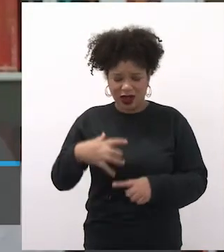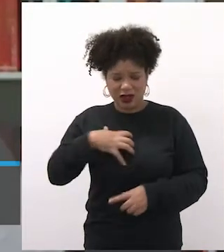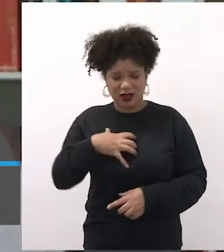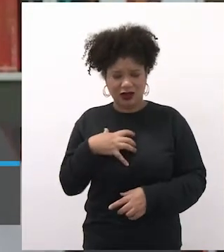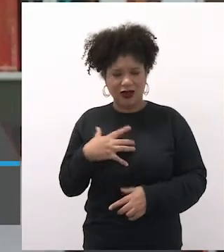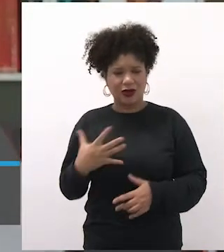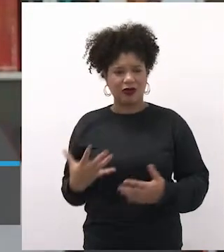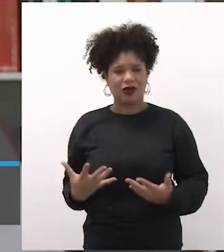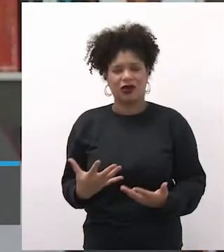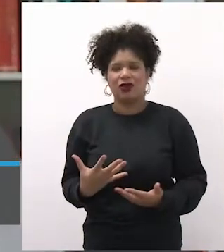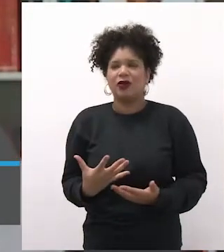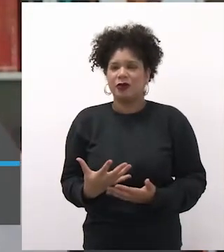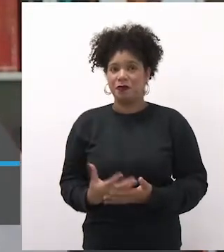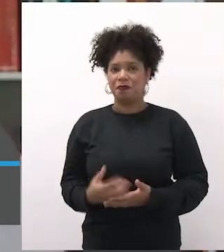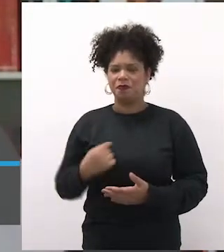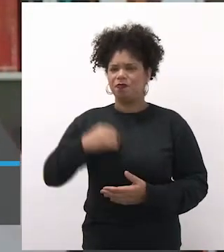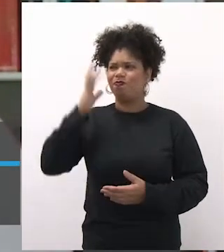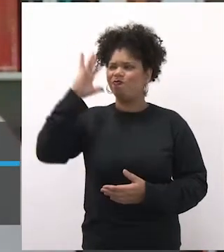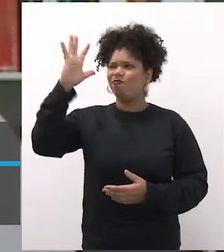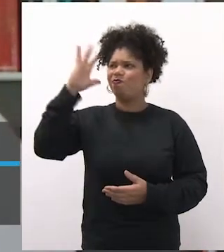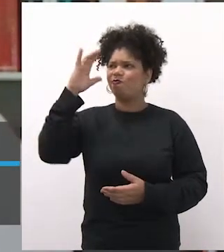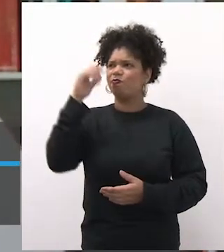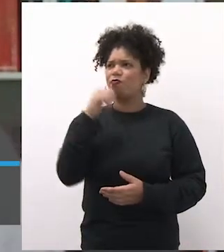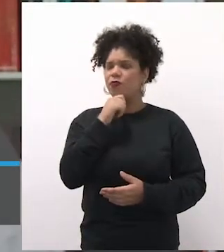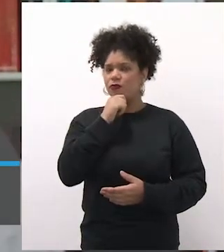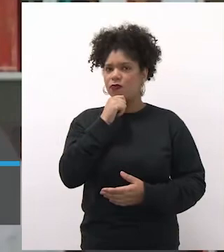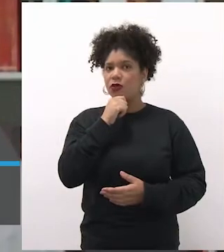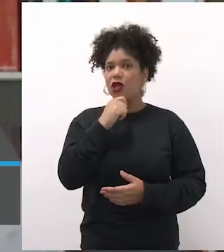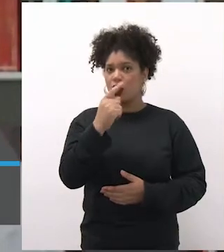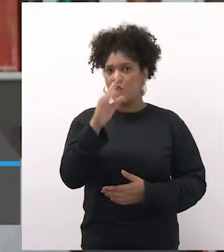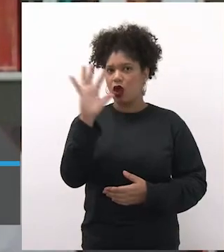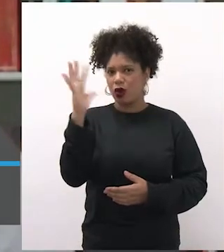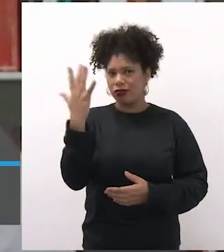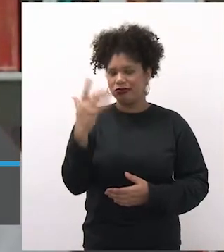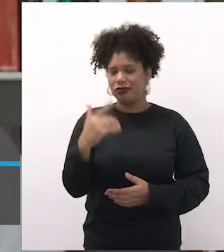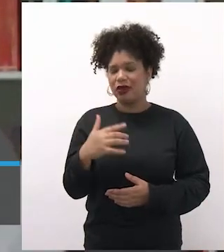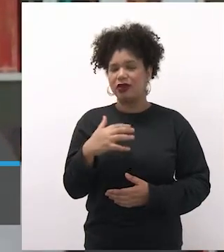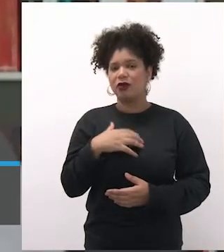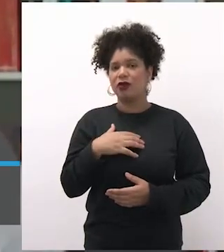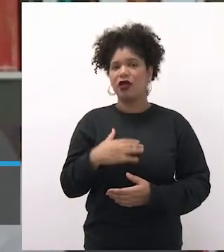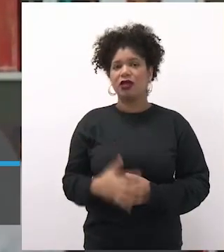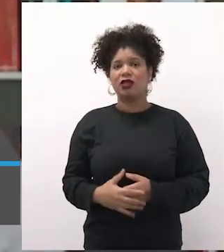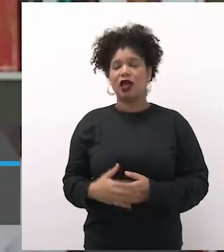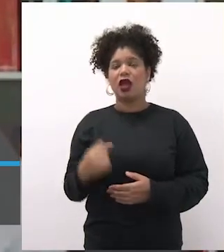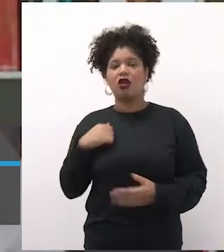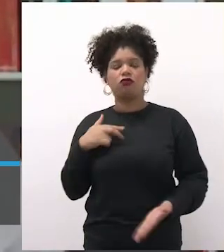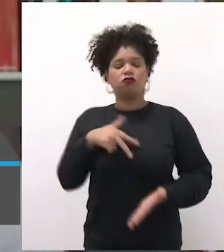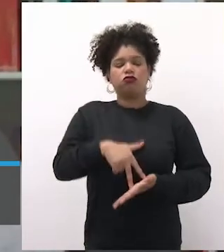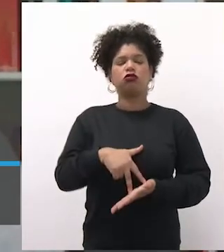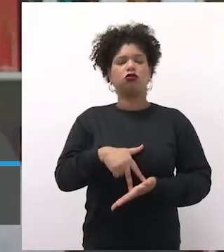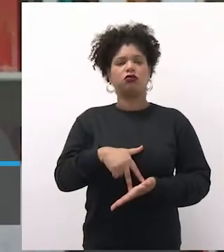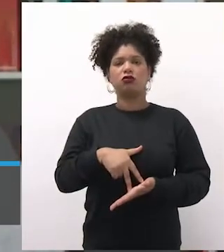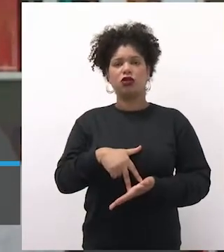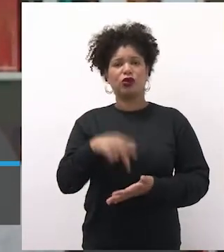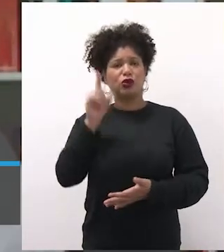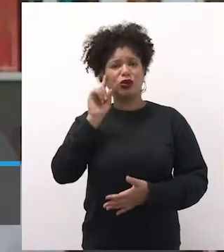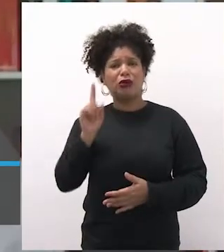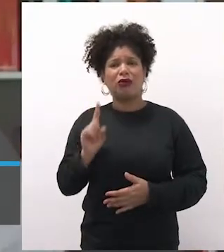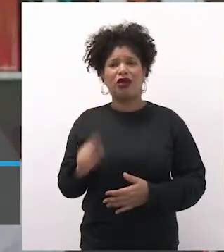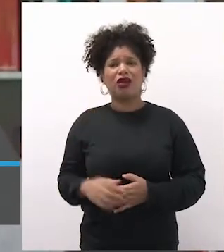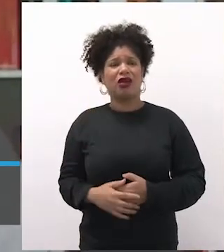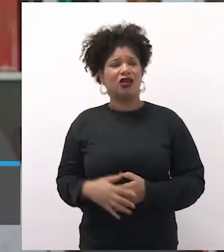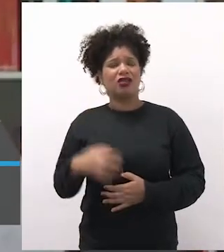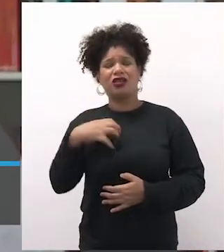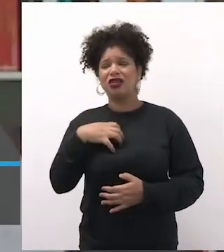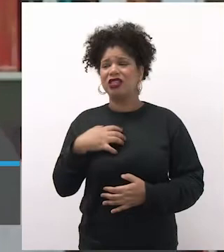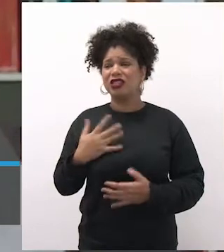racistas. E uma coisa que me deixava muito angustiada era o não saber me posicionar, tá? Então, quando a gente vai